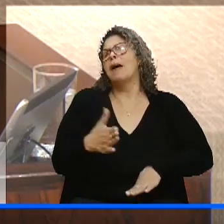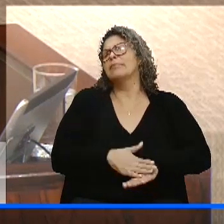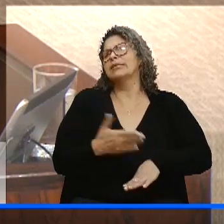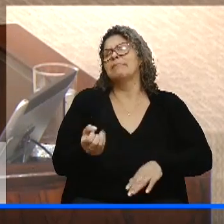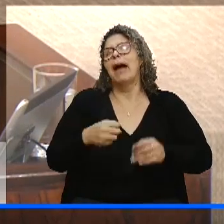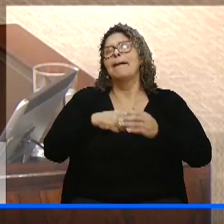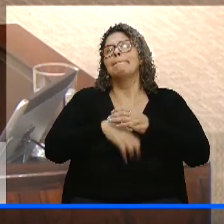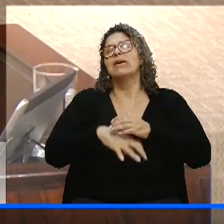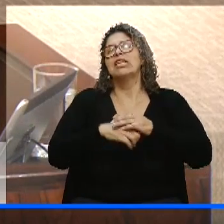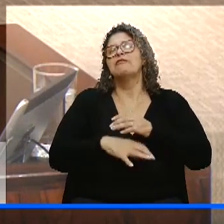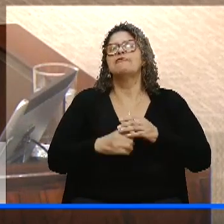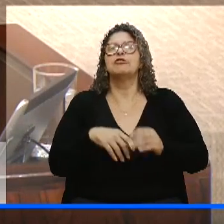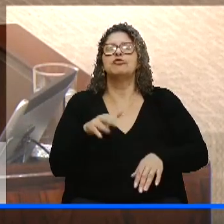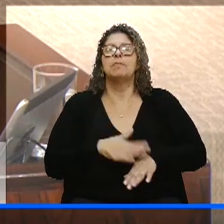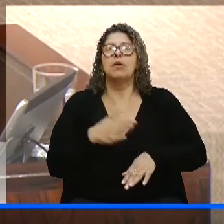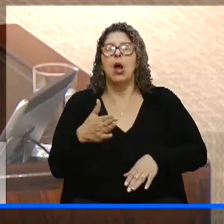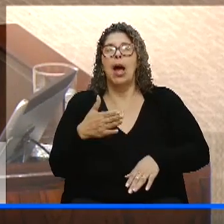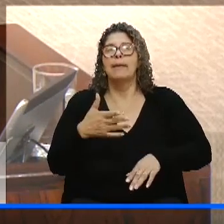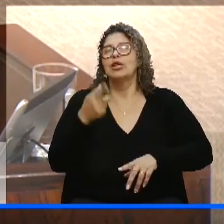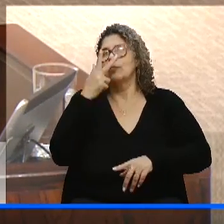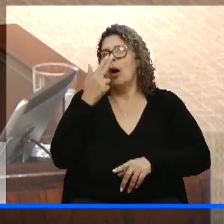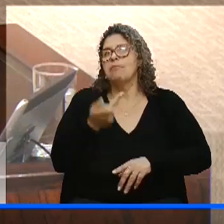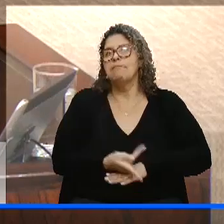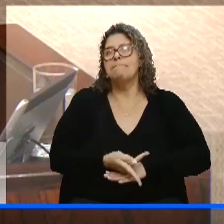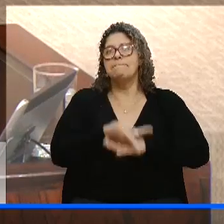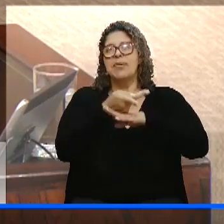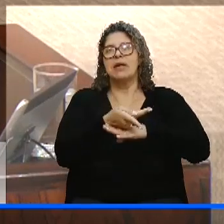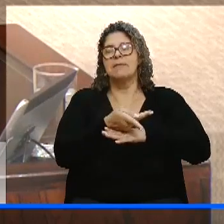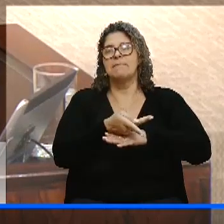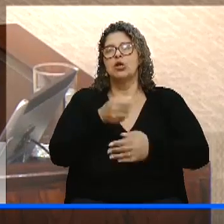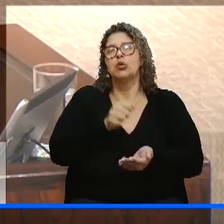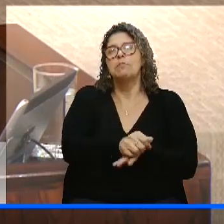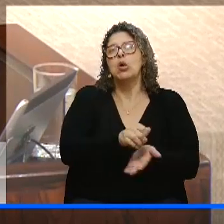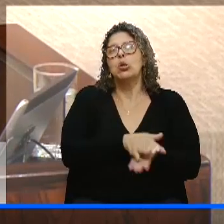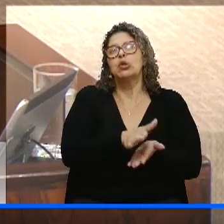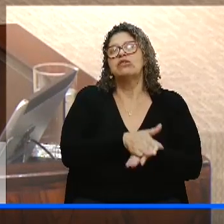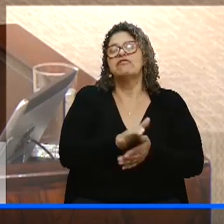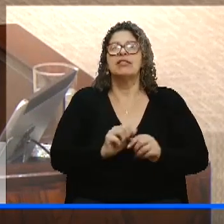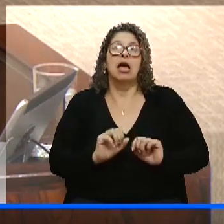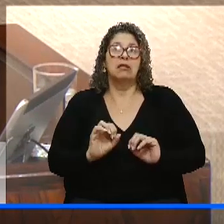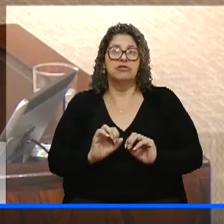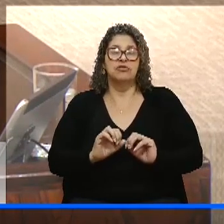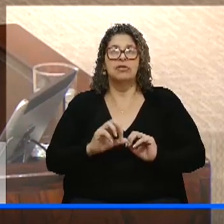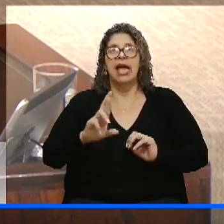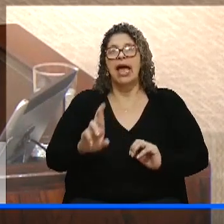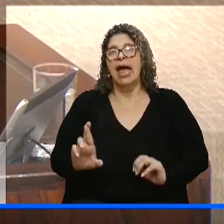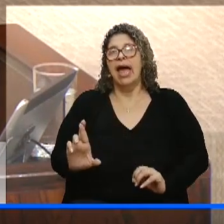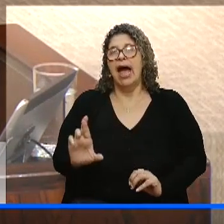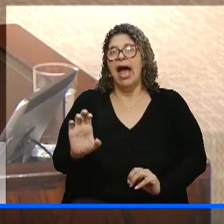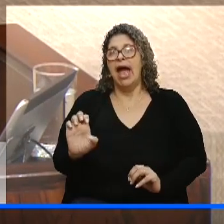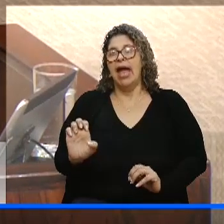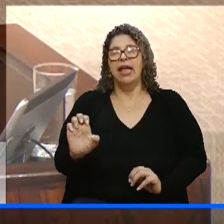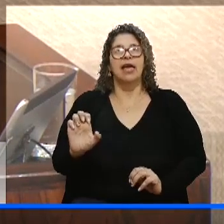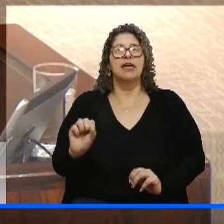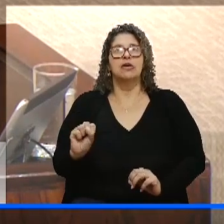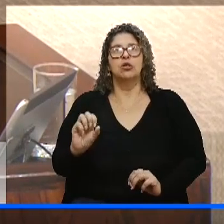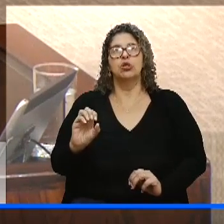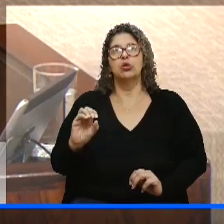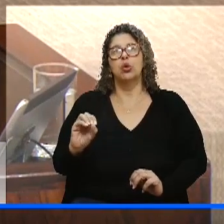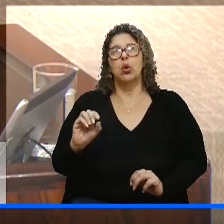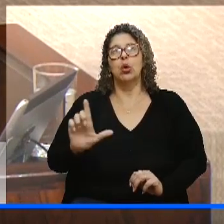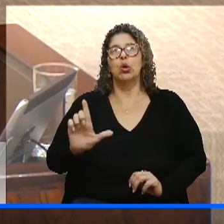a título de prêmio de produtividade e aí eles vieram com essa resolução chamada o nível de produtividade